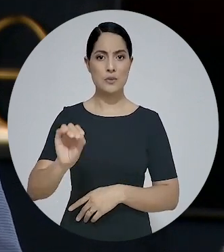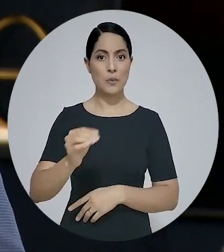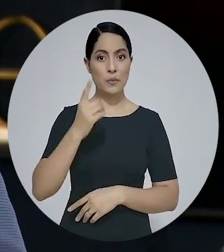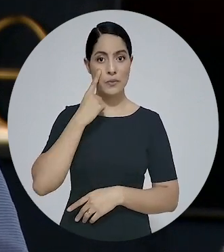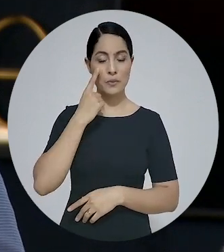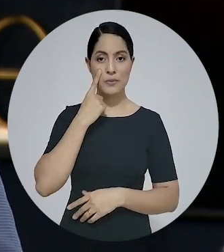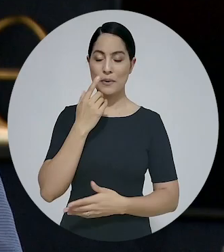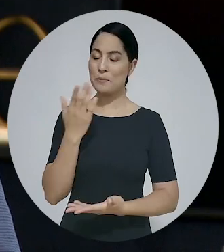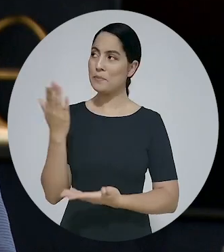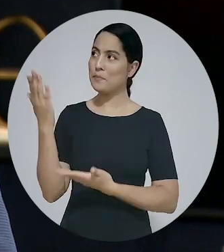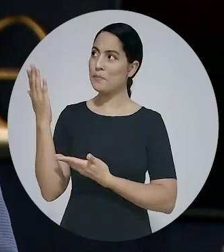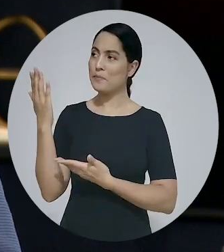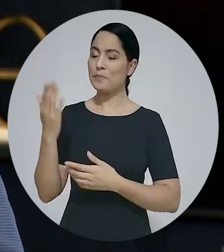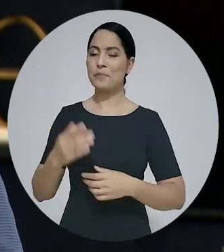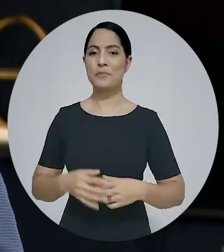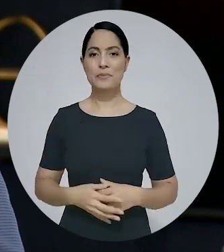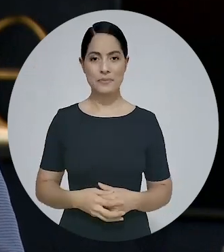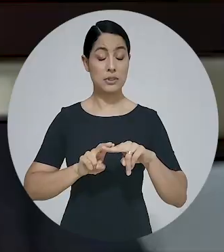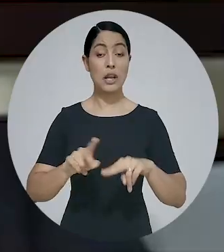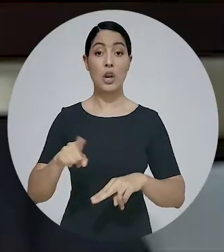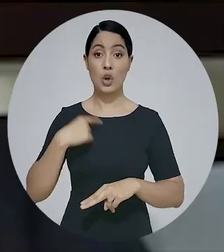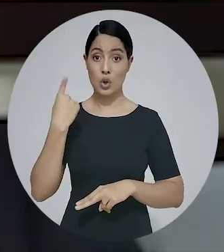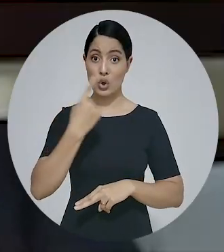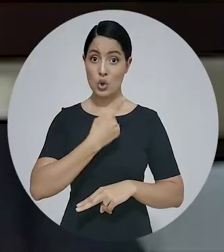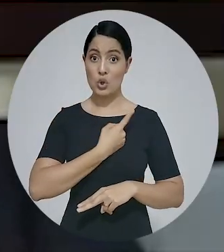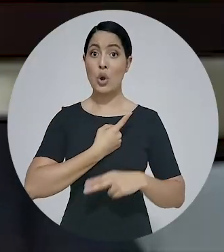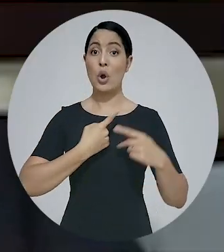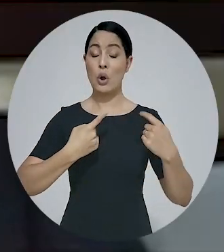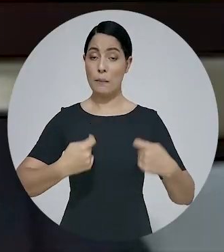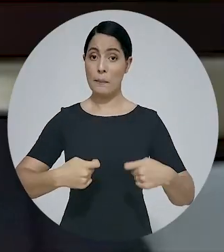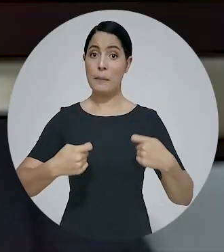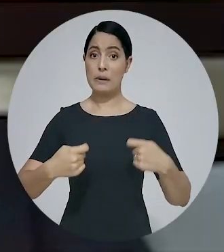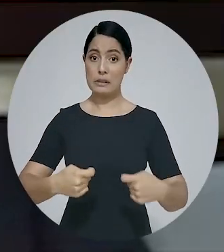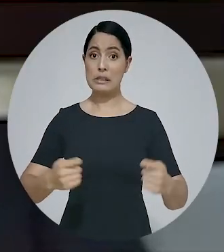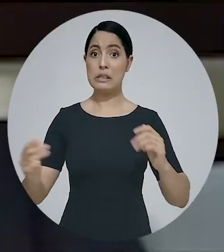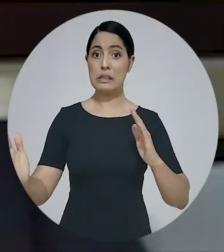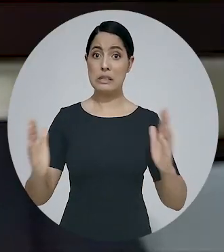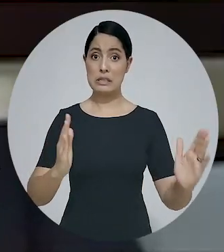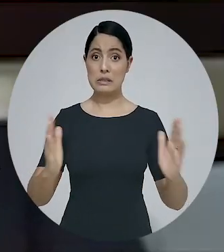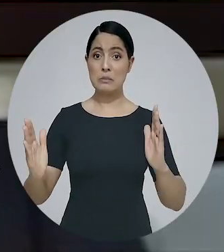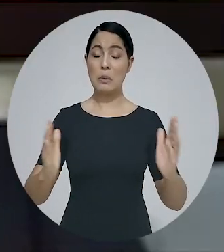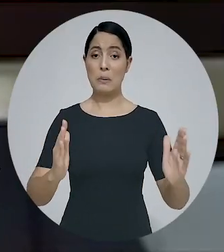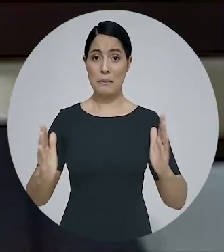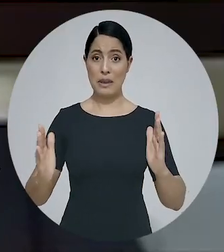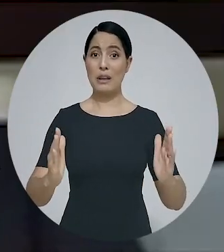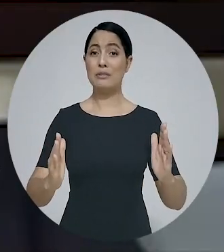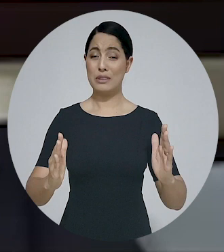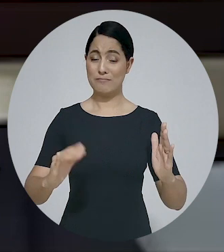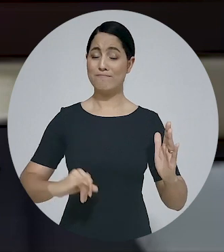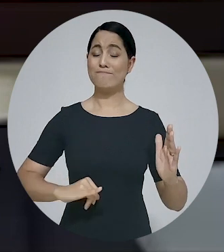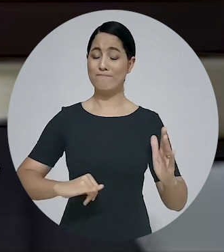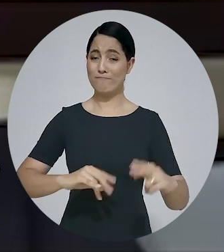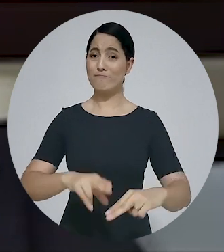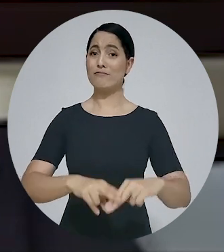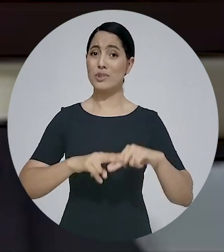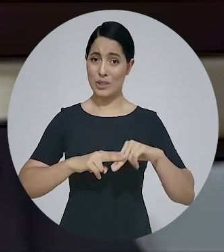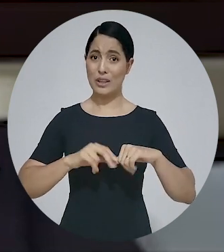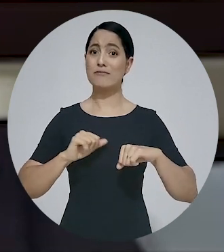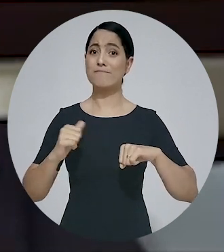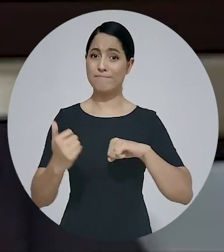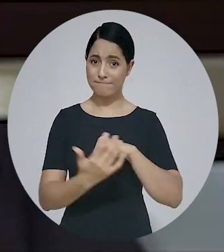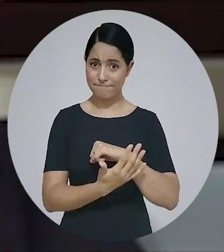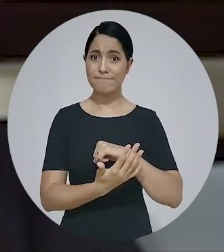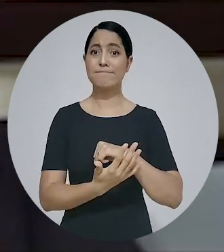Francisco Calitissay. Assista comigo. Los pueblos indígenas continúan enfrentándose a una crisis humanitaria ante la pandemia